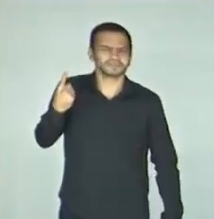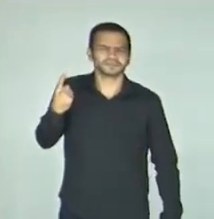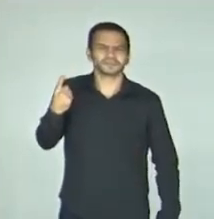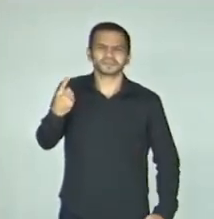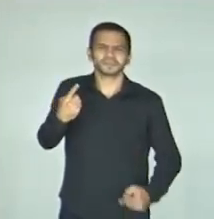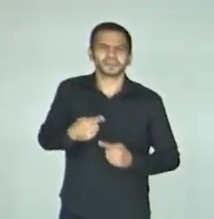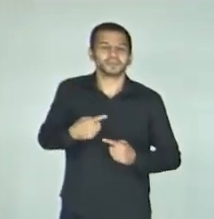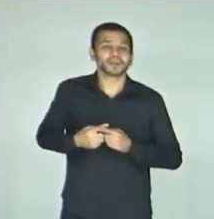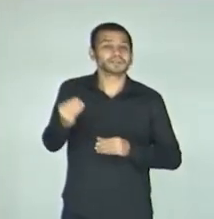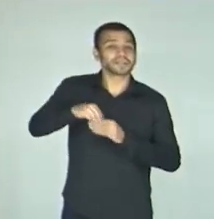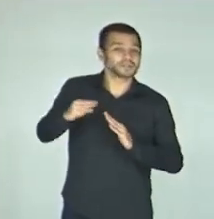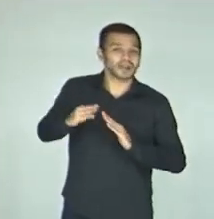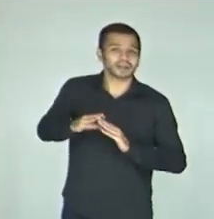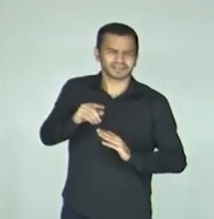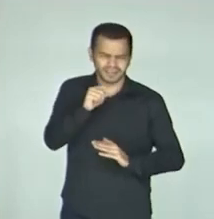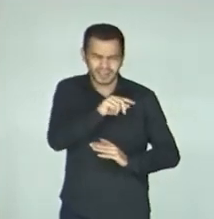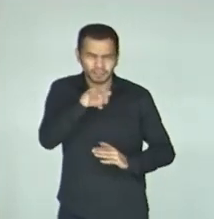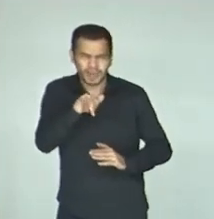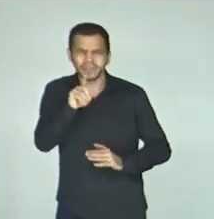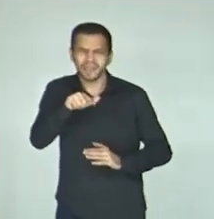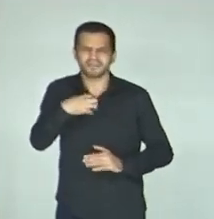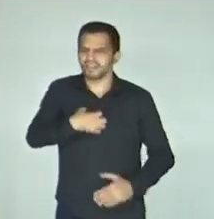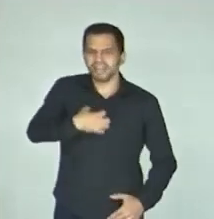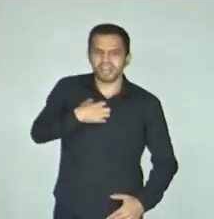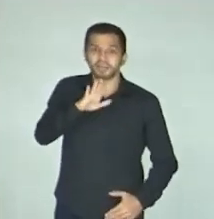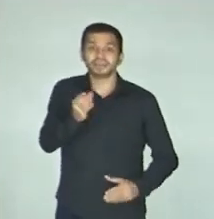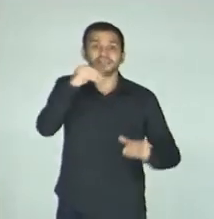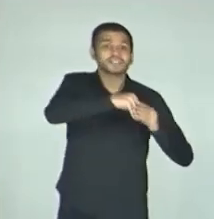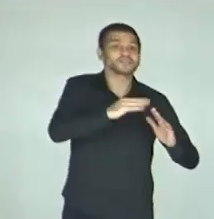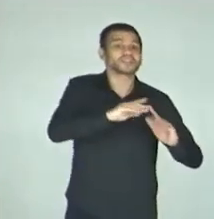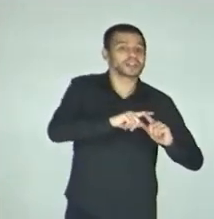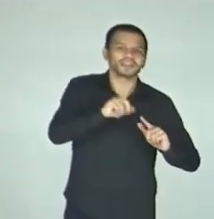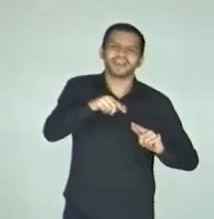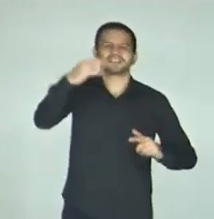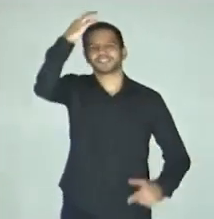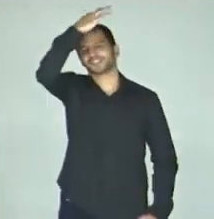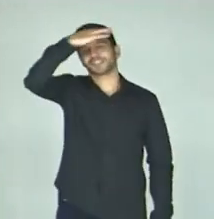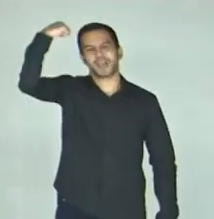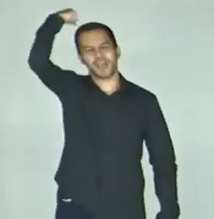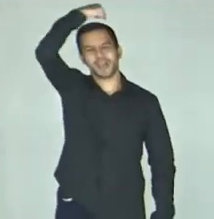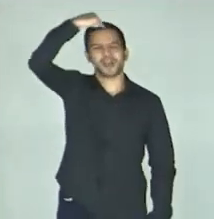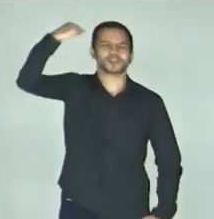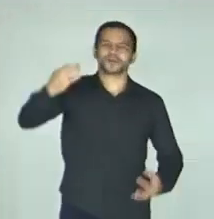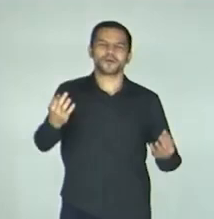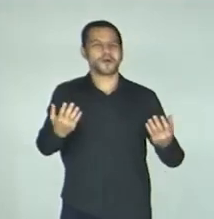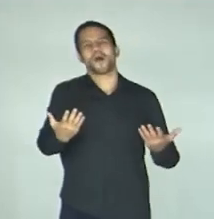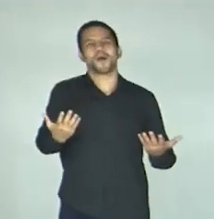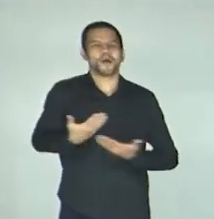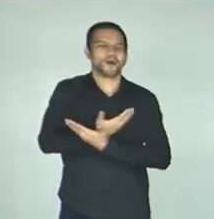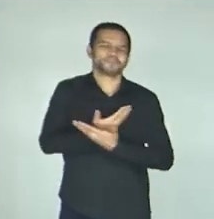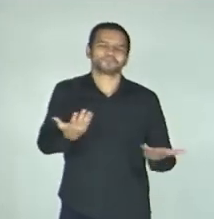Porque dentro de casa ele era o cão na igreja ele era o santo de dentro de casa